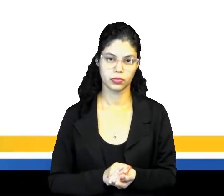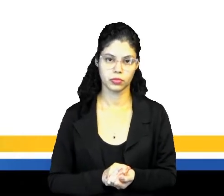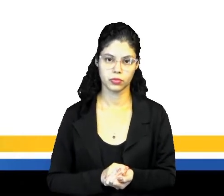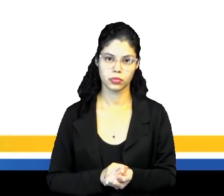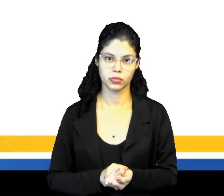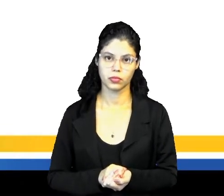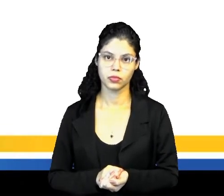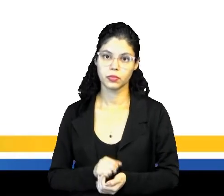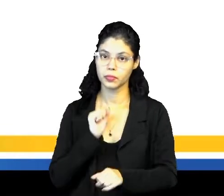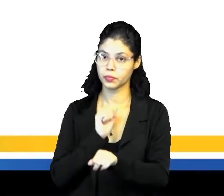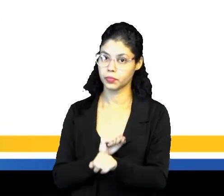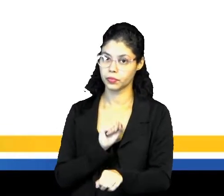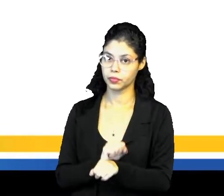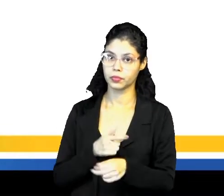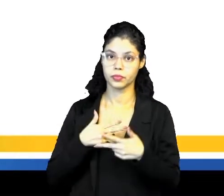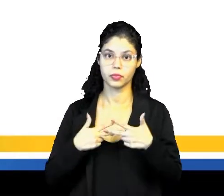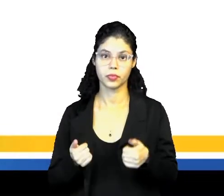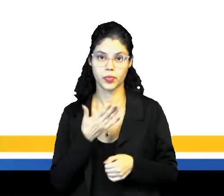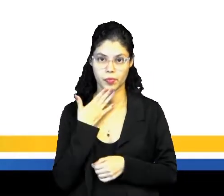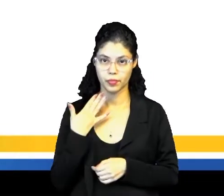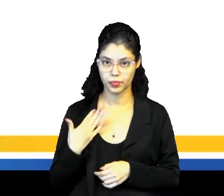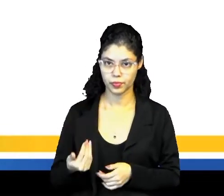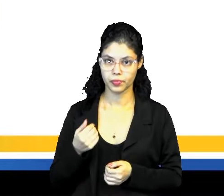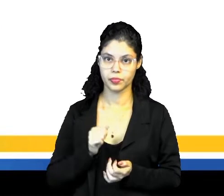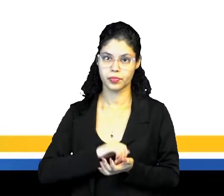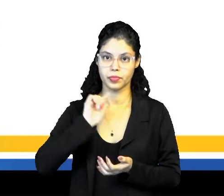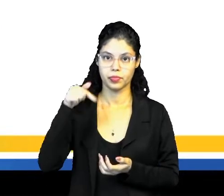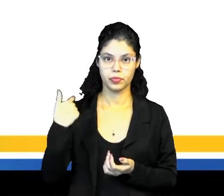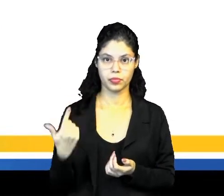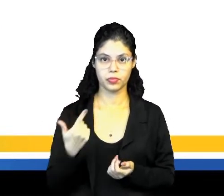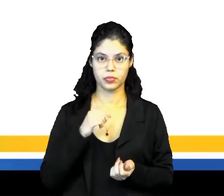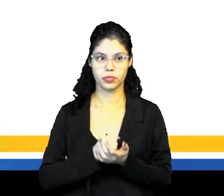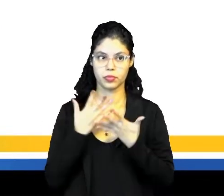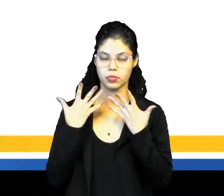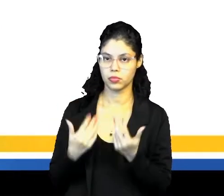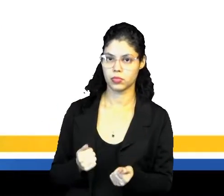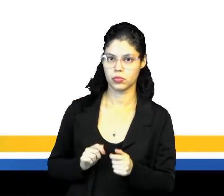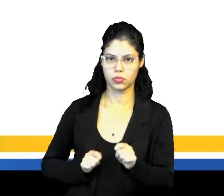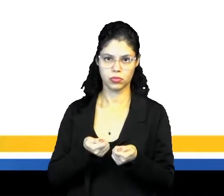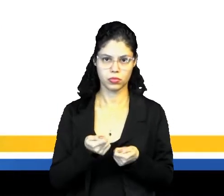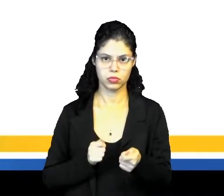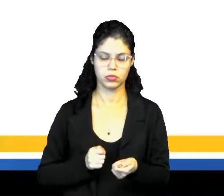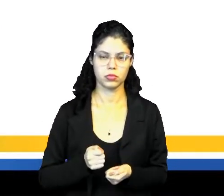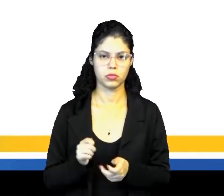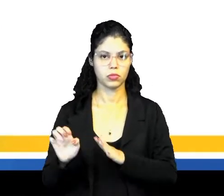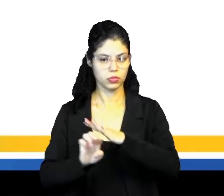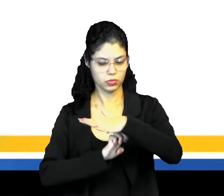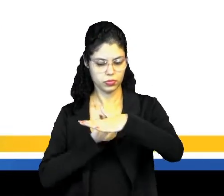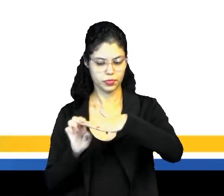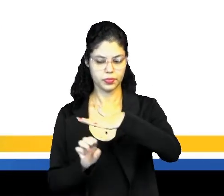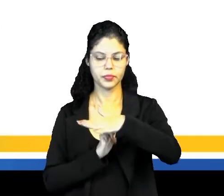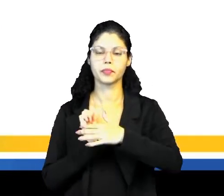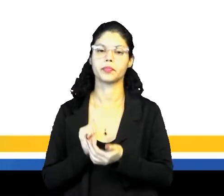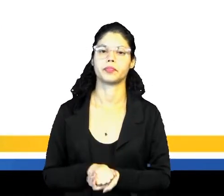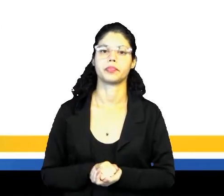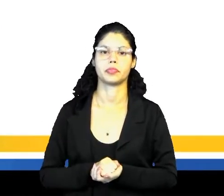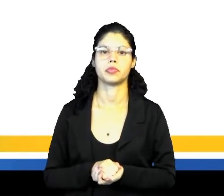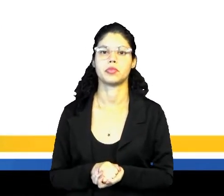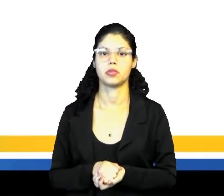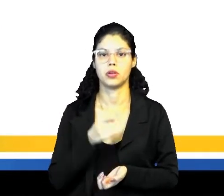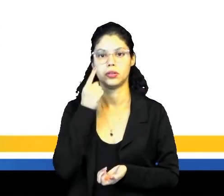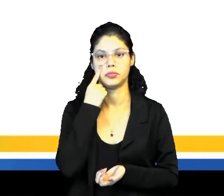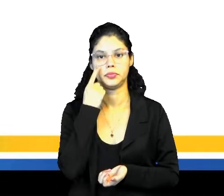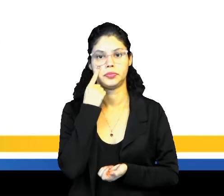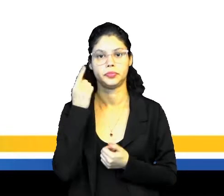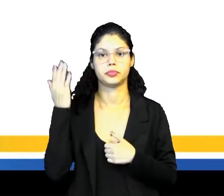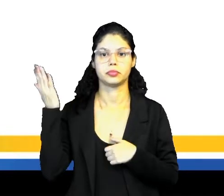company. Esperávamos que as coisas melhorassem depois que assumimos o controle da empresa. E aí eles colocam